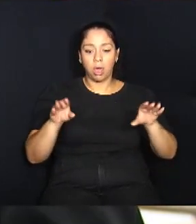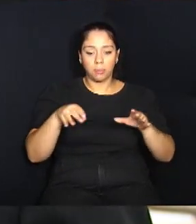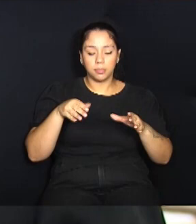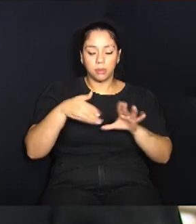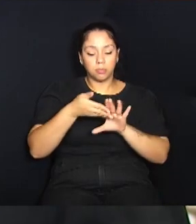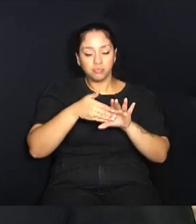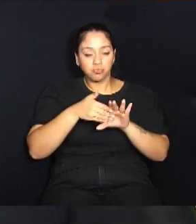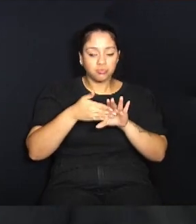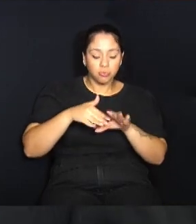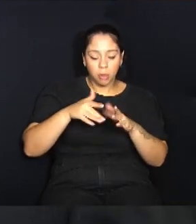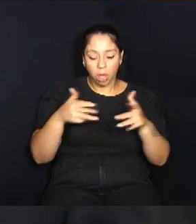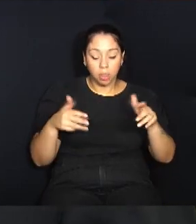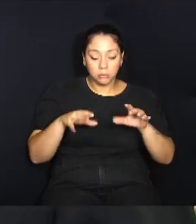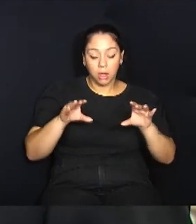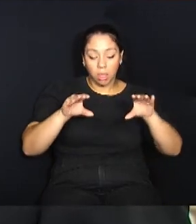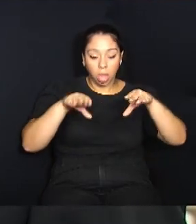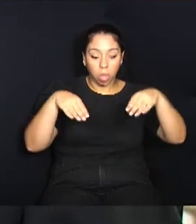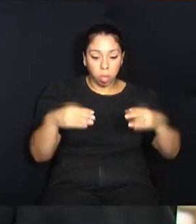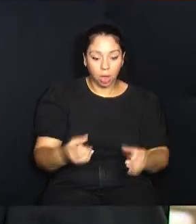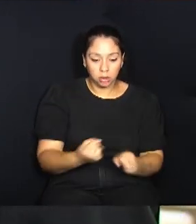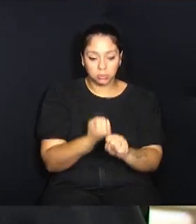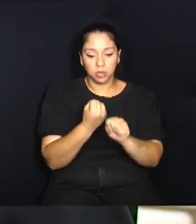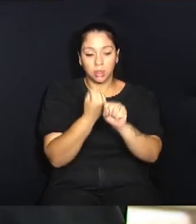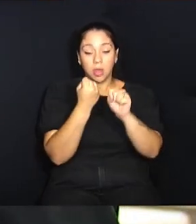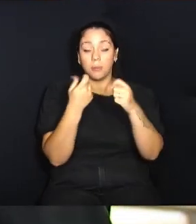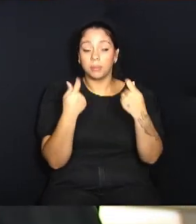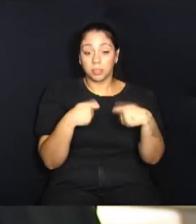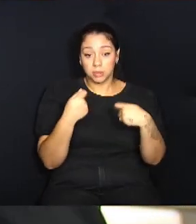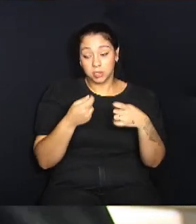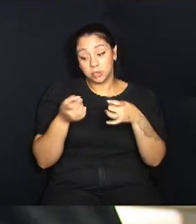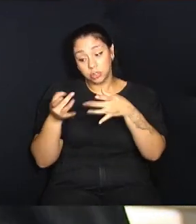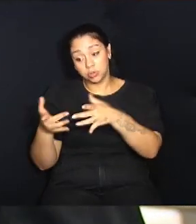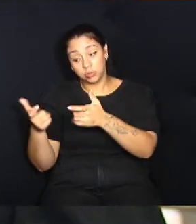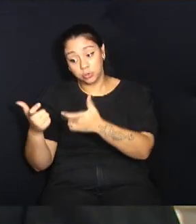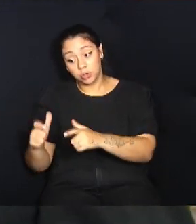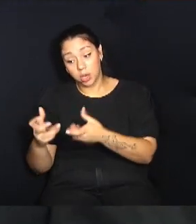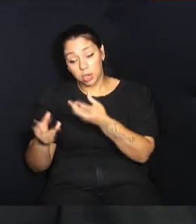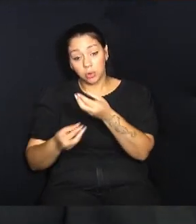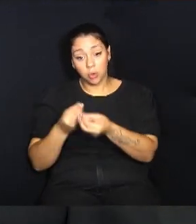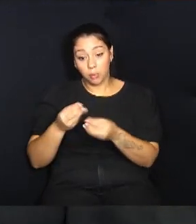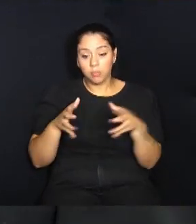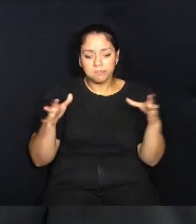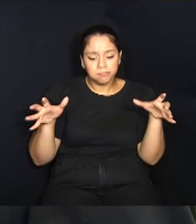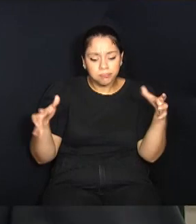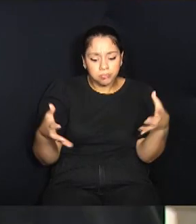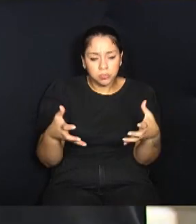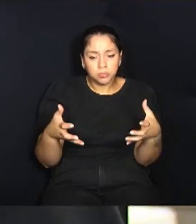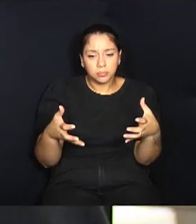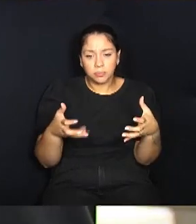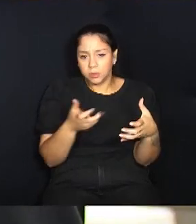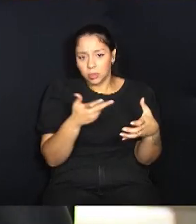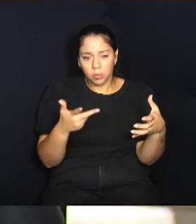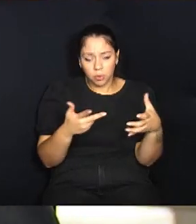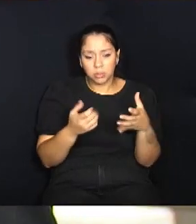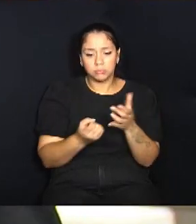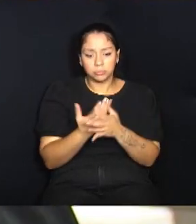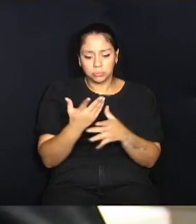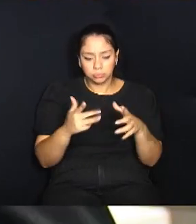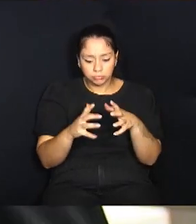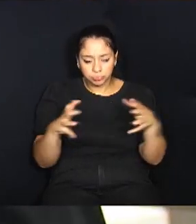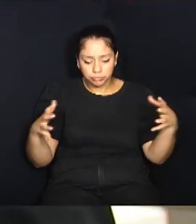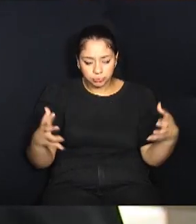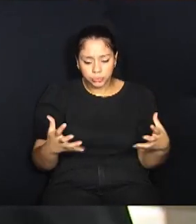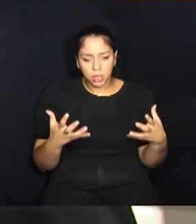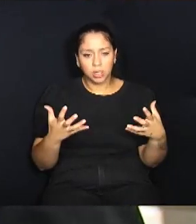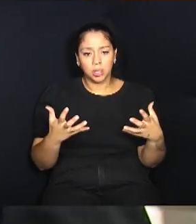ser descartado em algum lugar. E aí, para ele fazer o descarte daquele pequeno entulho que ele gerou ali por conta de uma obra, inclusive,